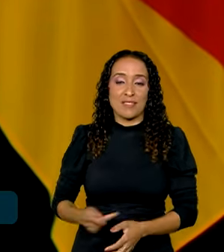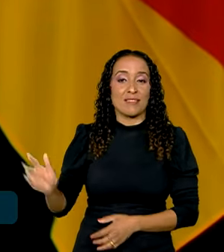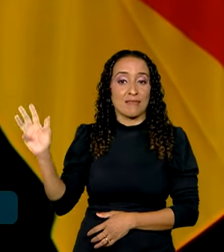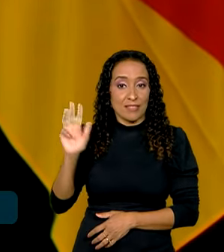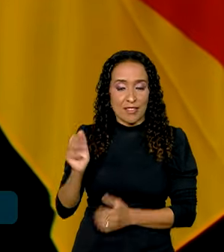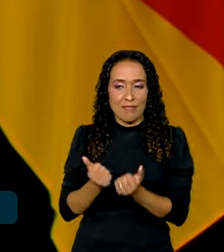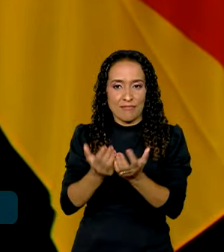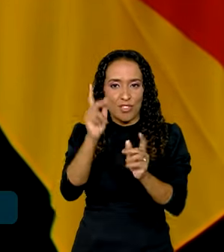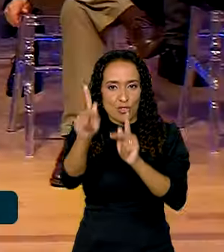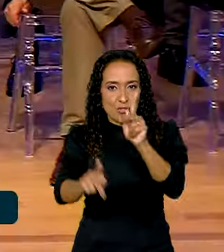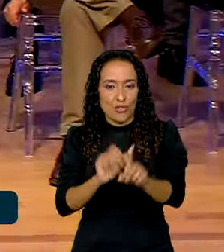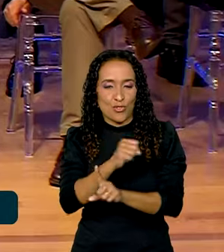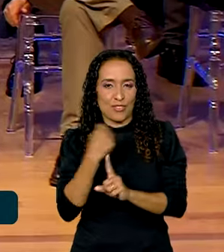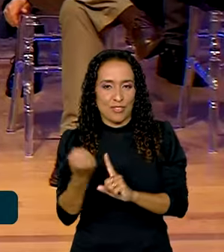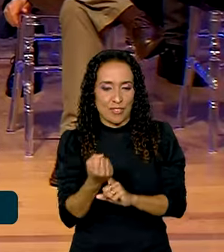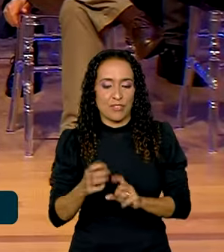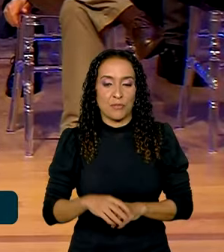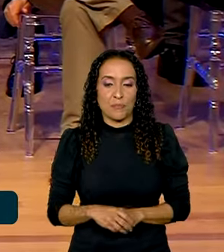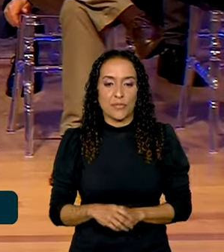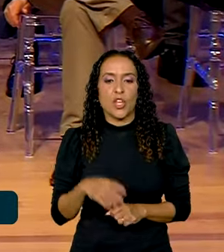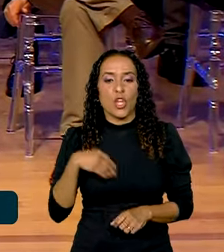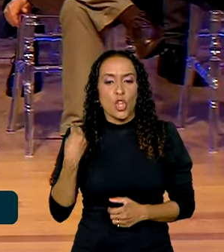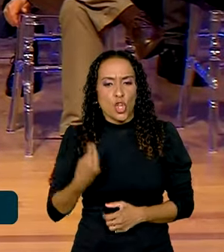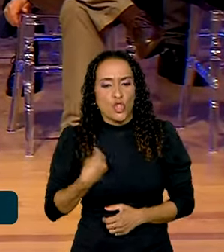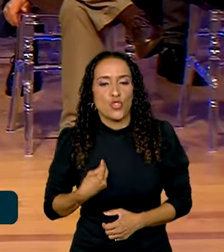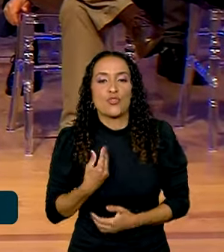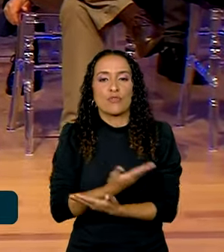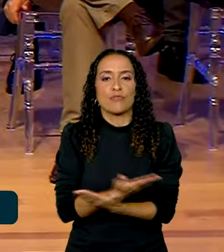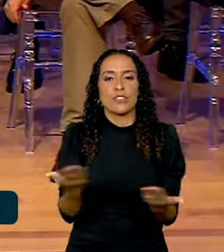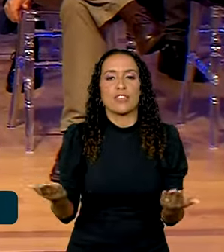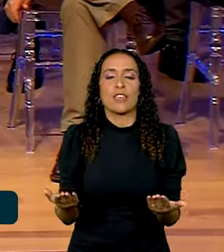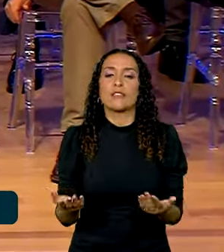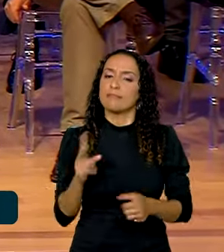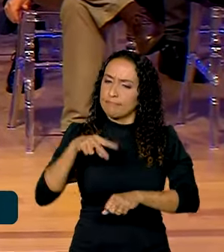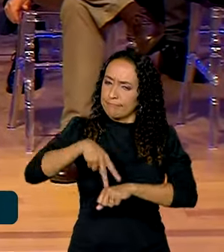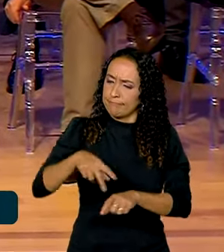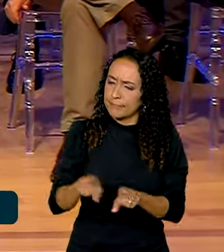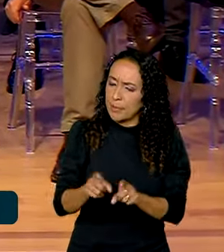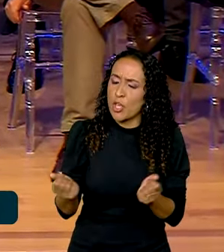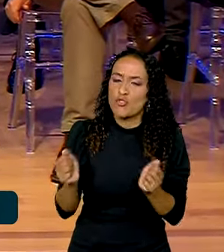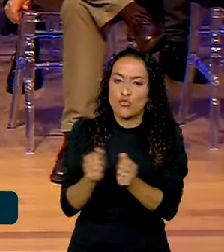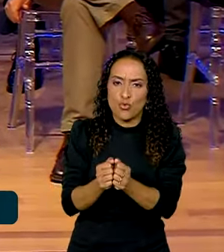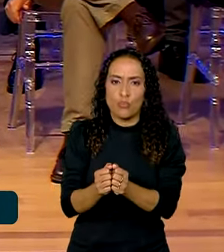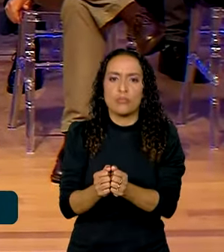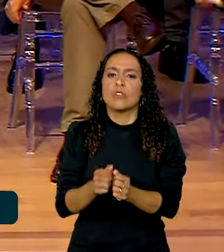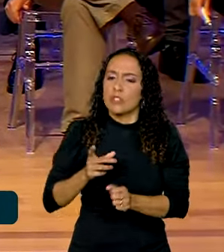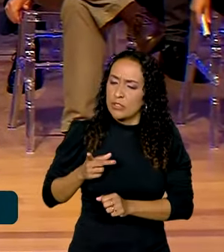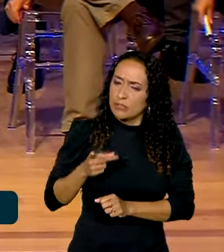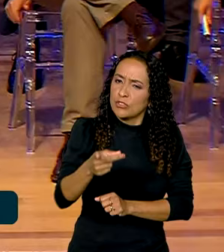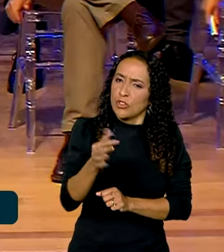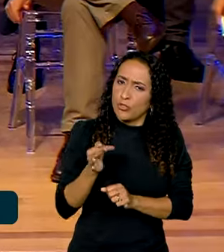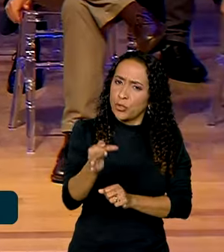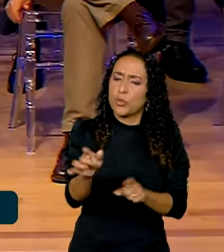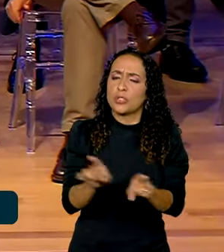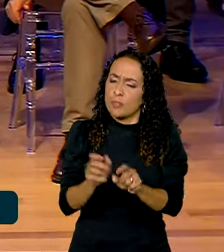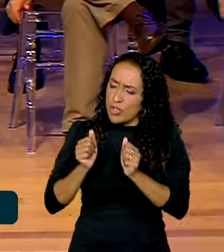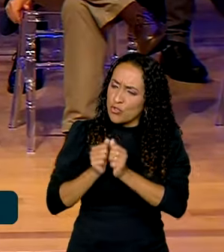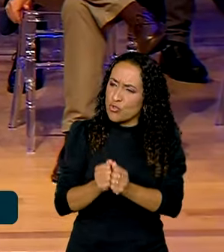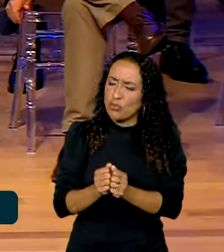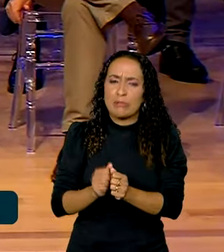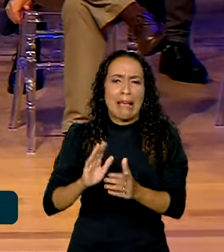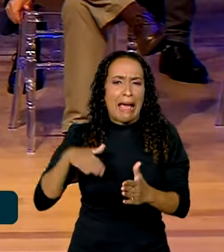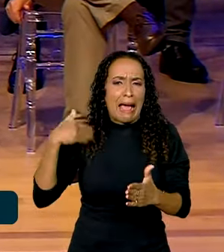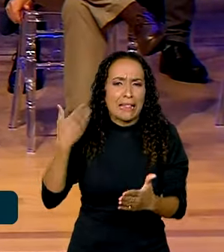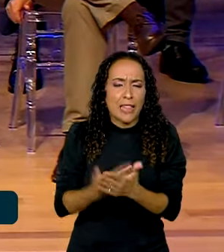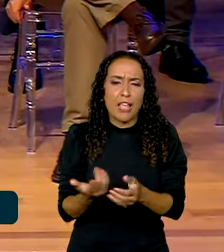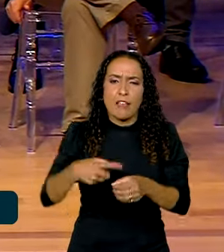sociedade brasileira. Estivemos com vocês, estamos com vocês estaremos com vocês até a